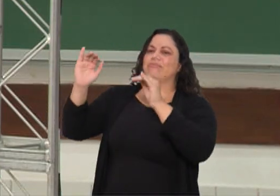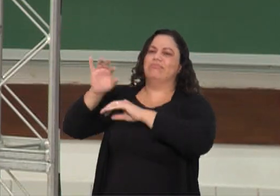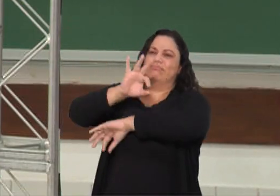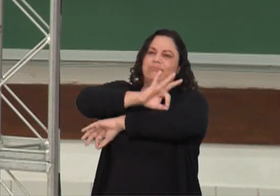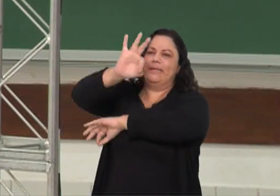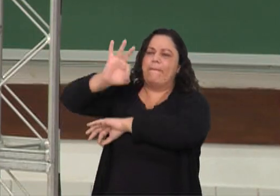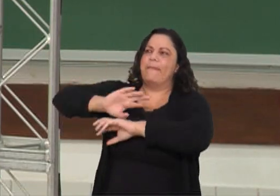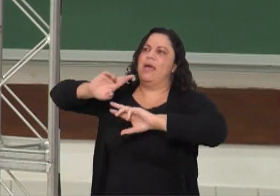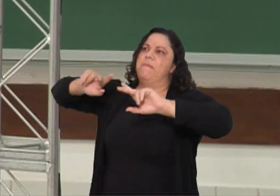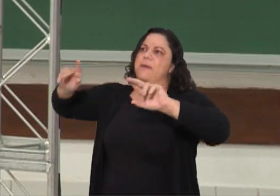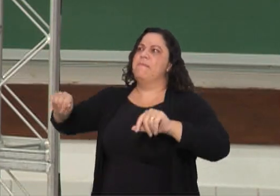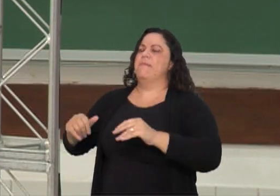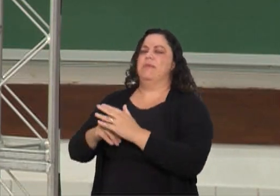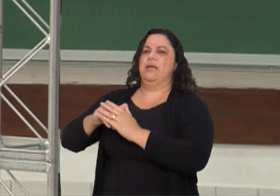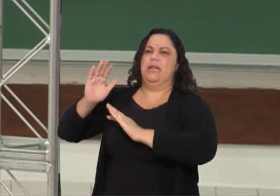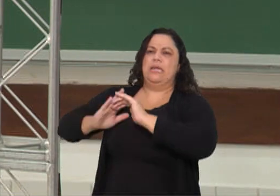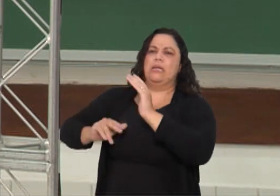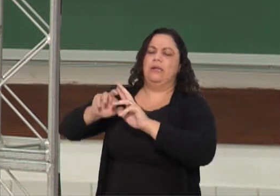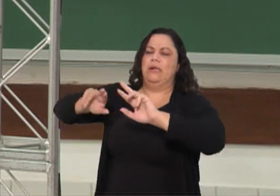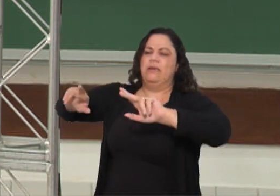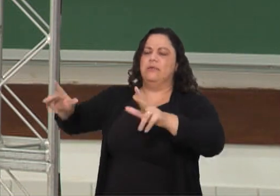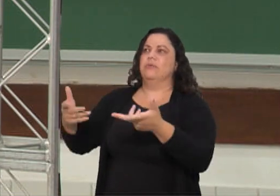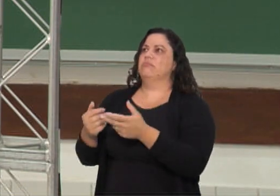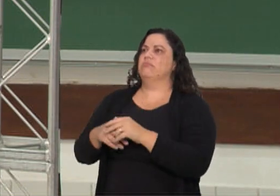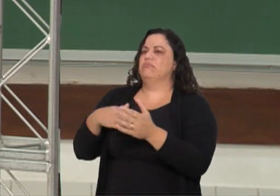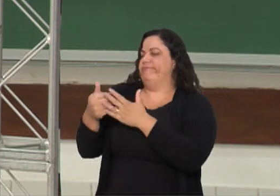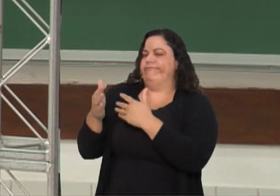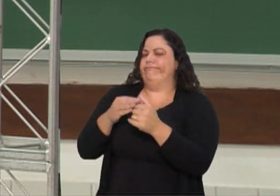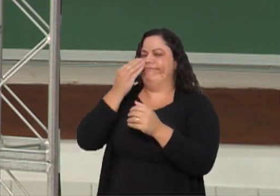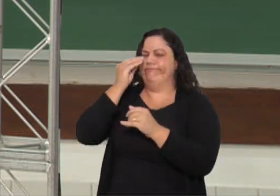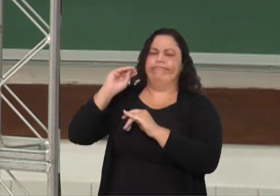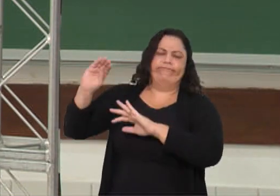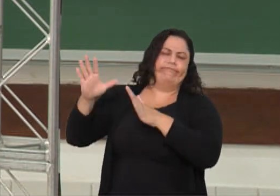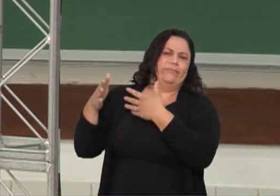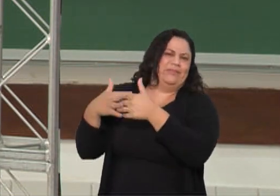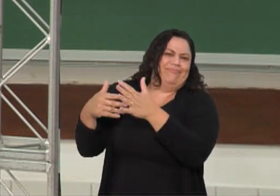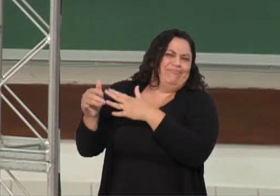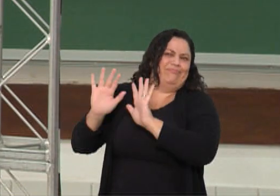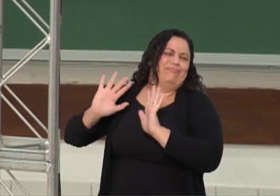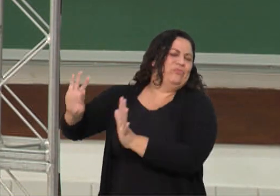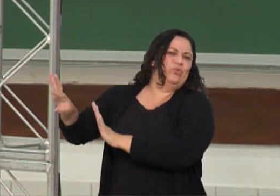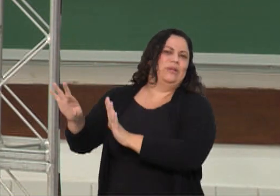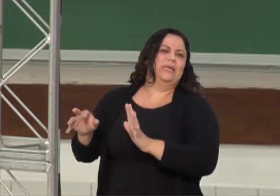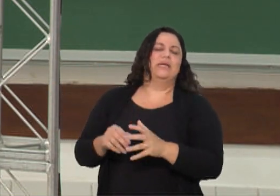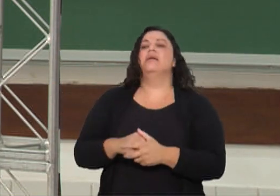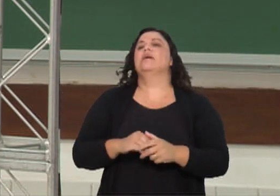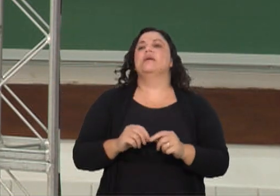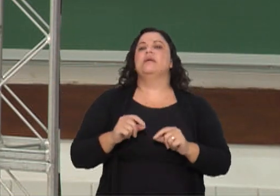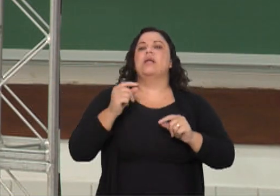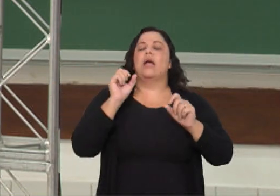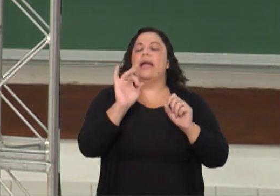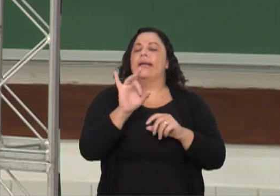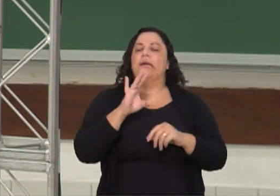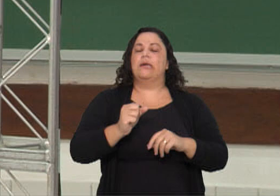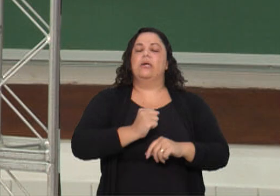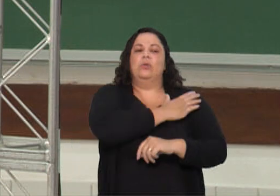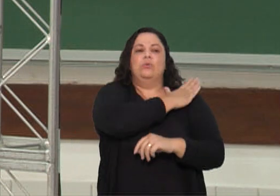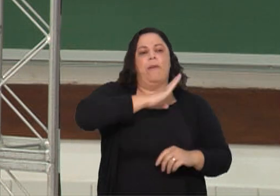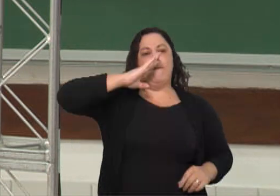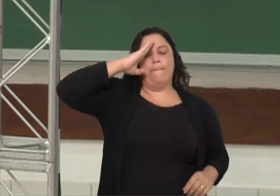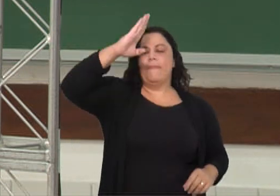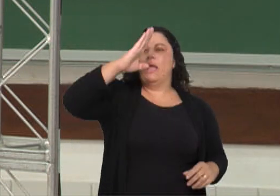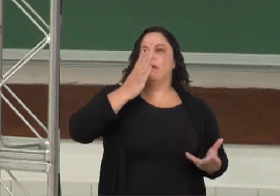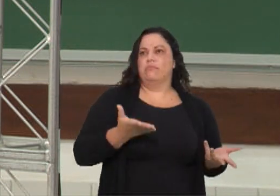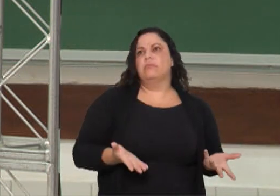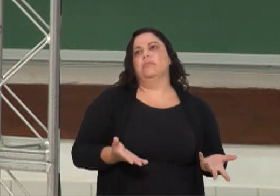cidade tinha muita característica simples, as colunas eram dóricas, né? Colunas simples. Já de Atenas e outras cidades tinha todo um outro ornamento,